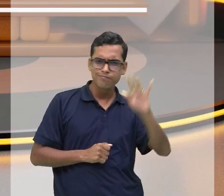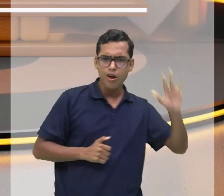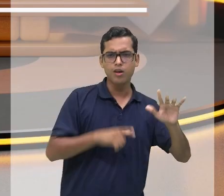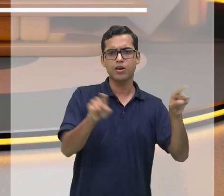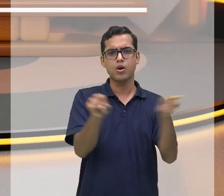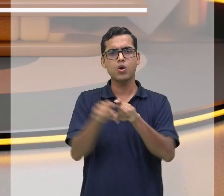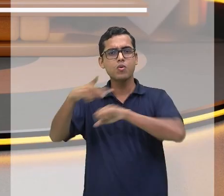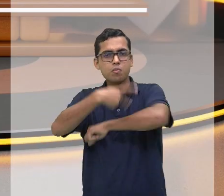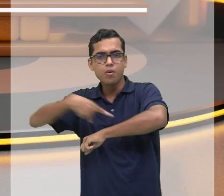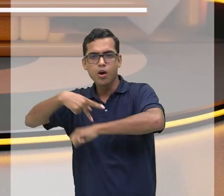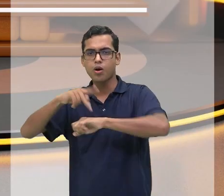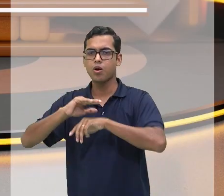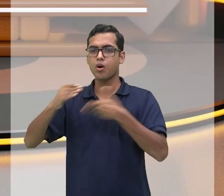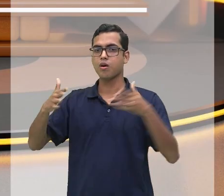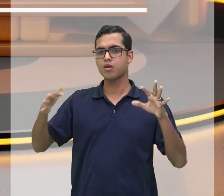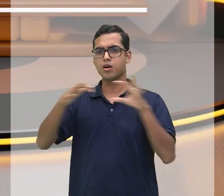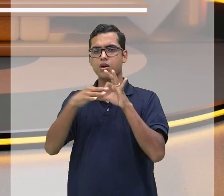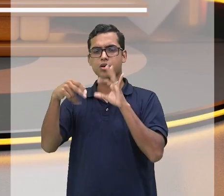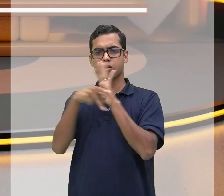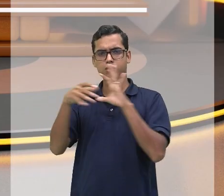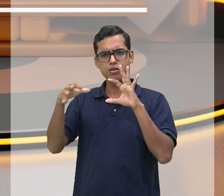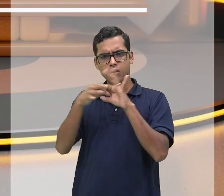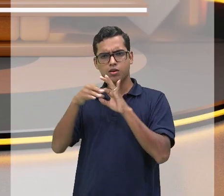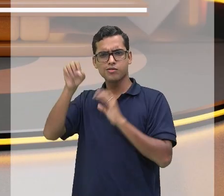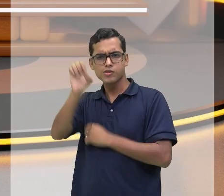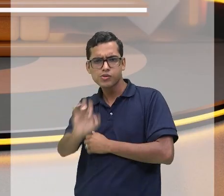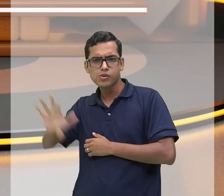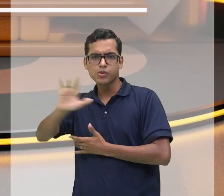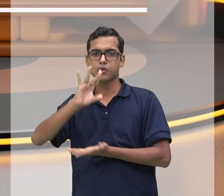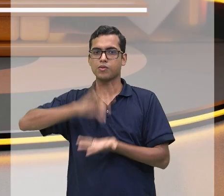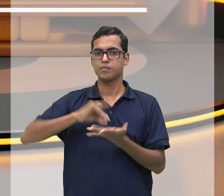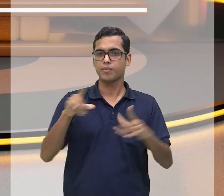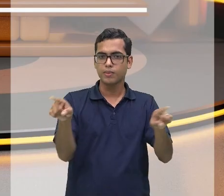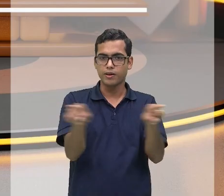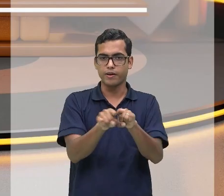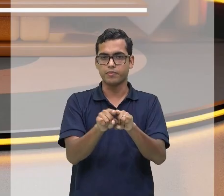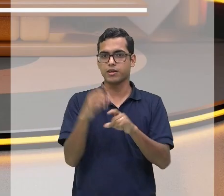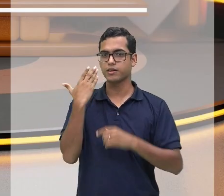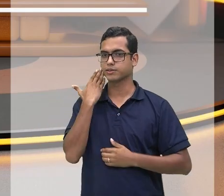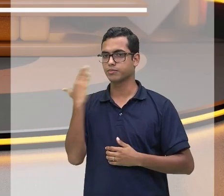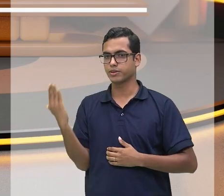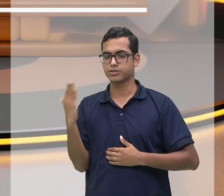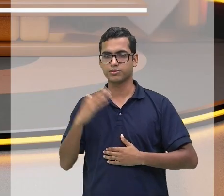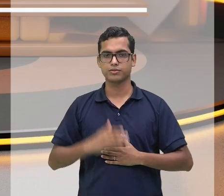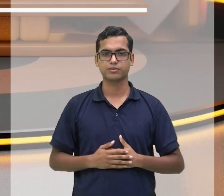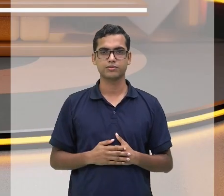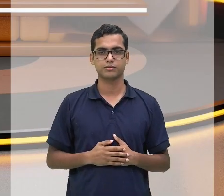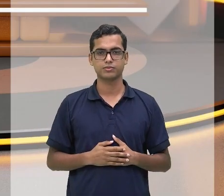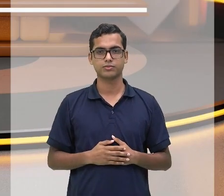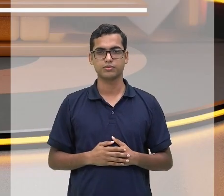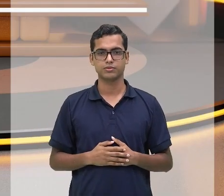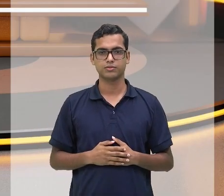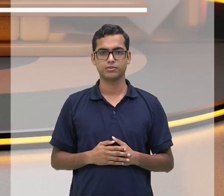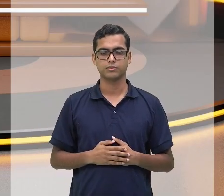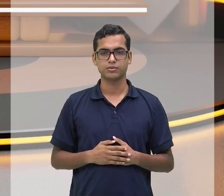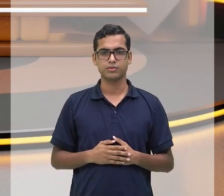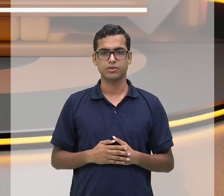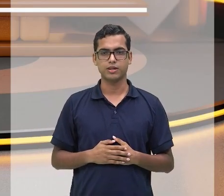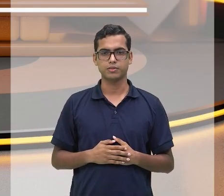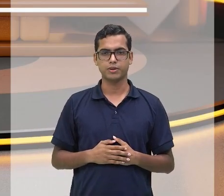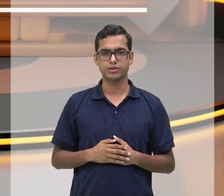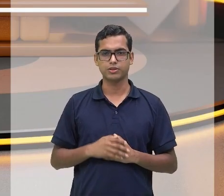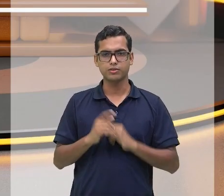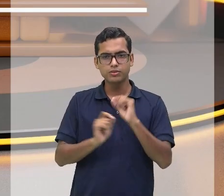os países, né, que vão estar no continente europeu? Nós temos aí o oeste da